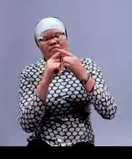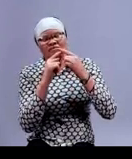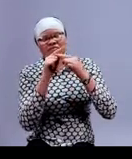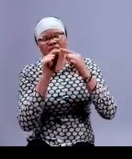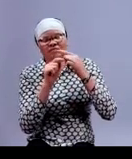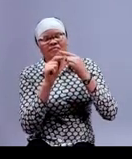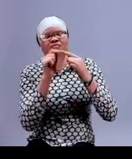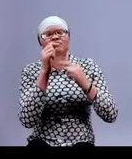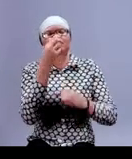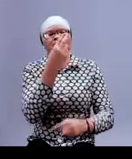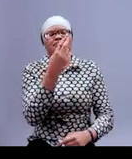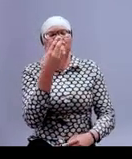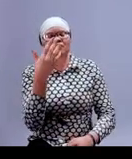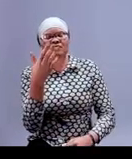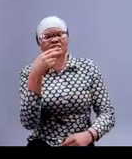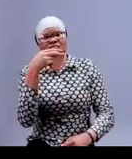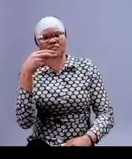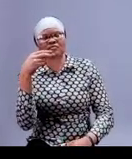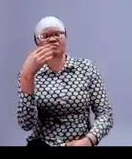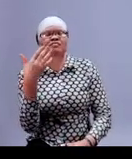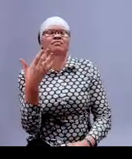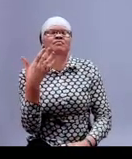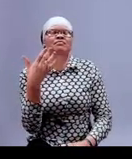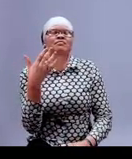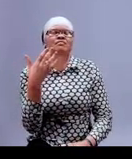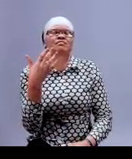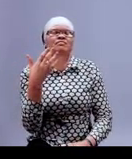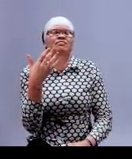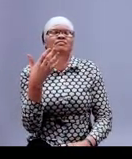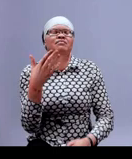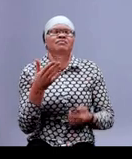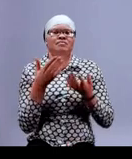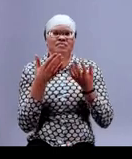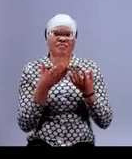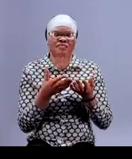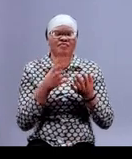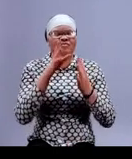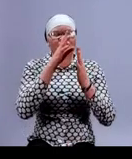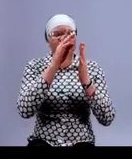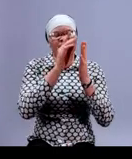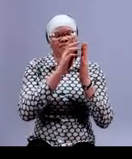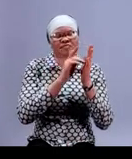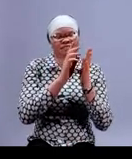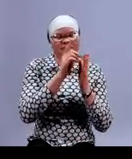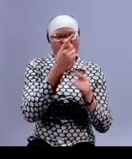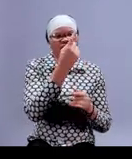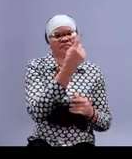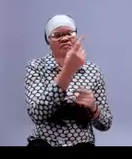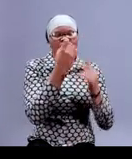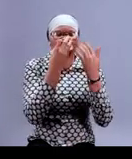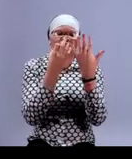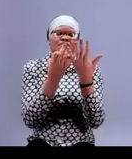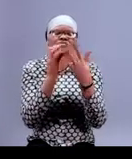= 125 vamos resolver 180 di por